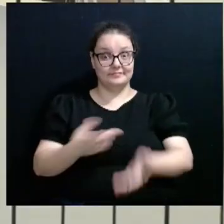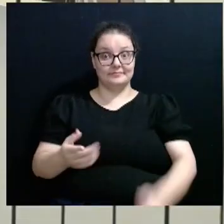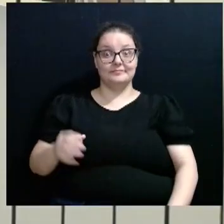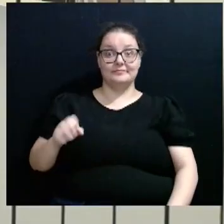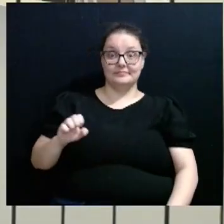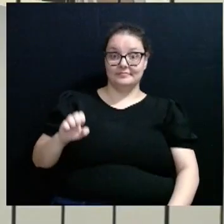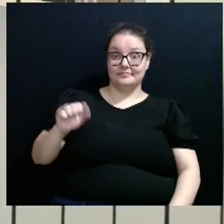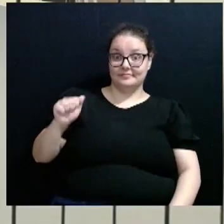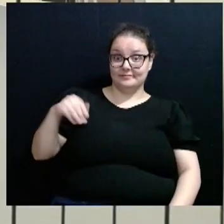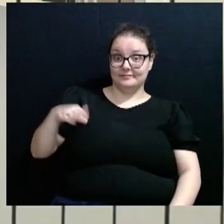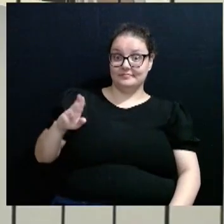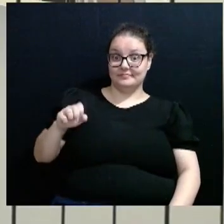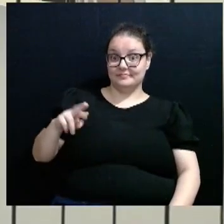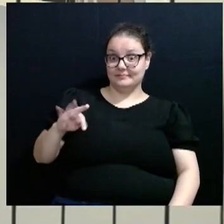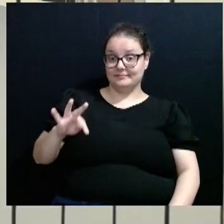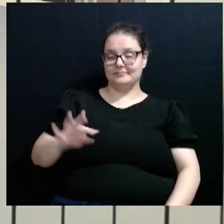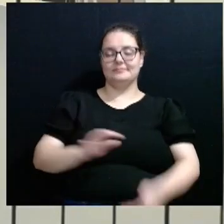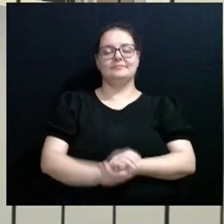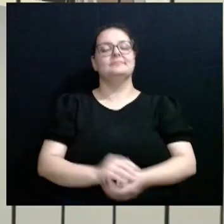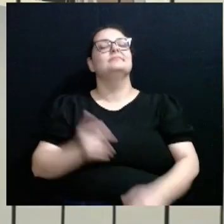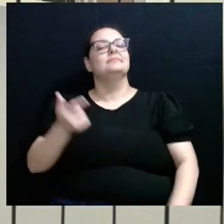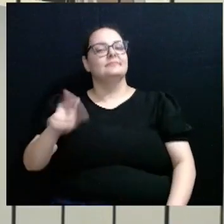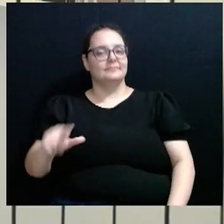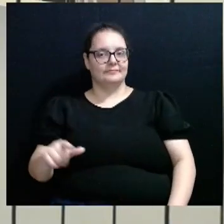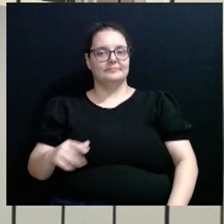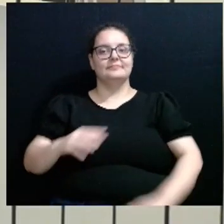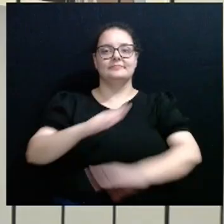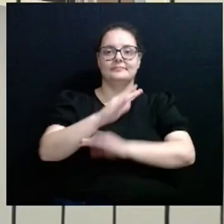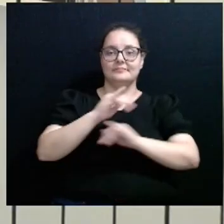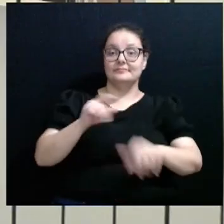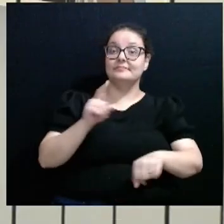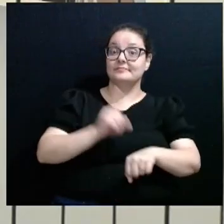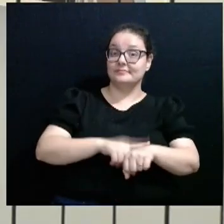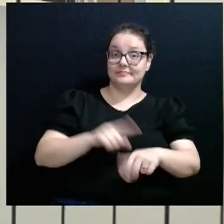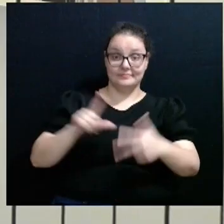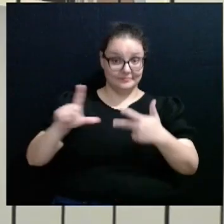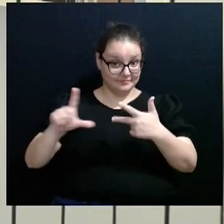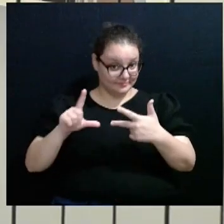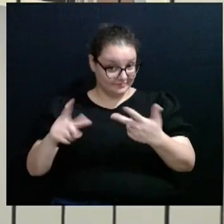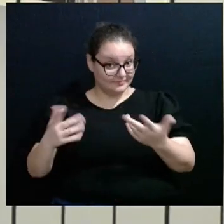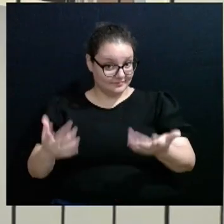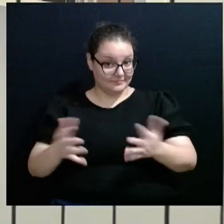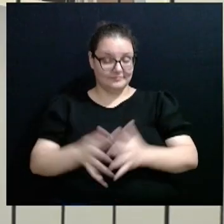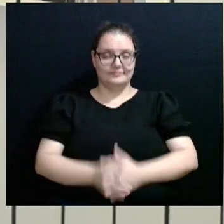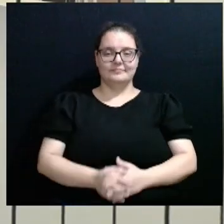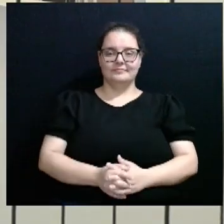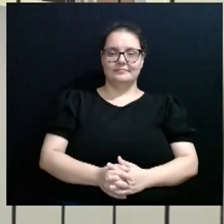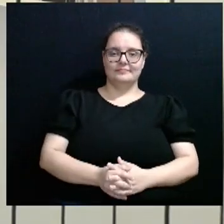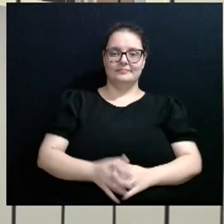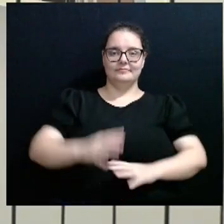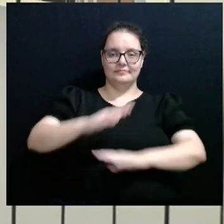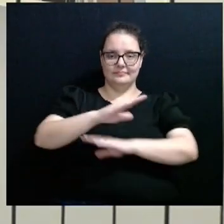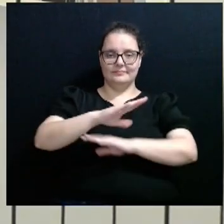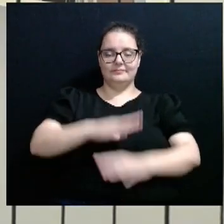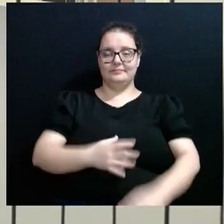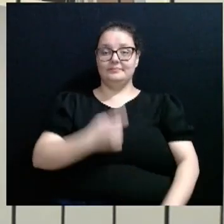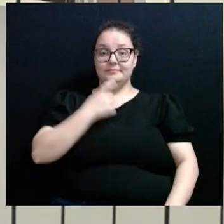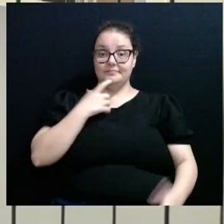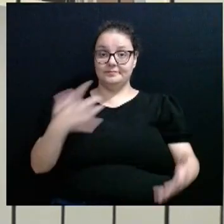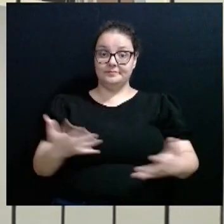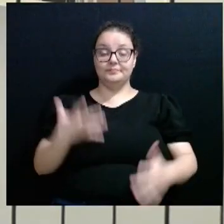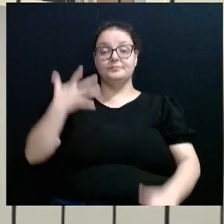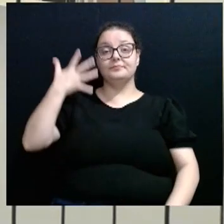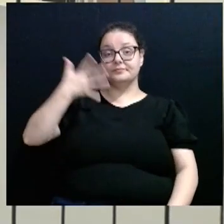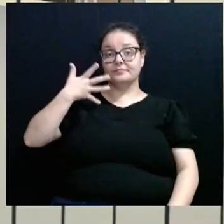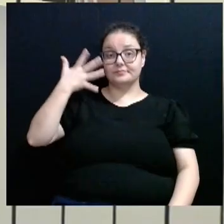Bom, e a gente segue aqui com o Jornal Câmara Notícia. Agora é a hora das notícias do Legislativo. Câmara de Campinas promove palestra sobre